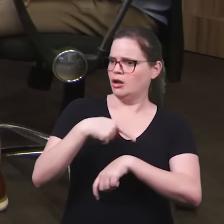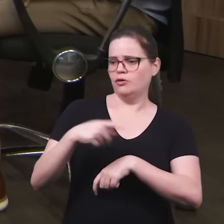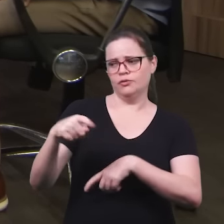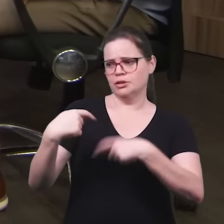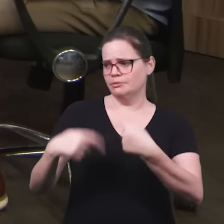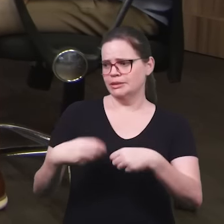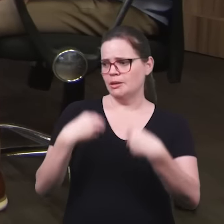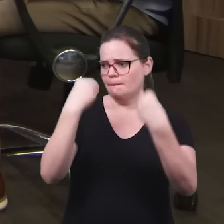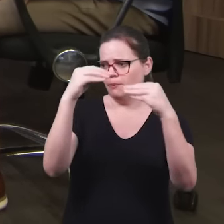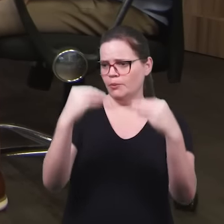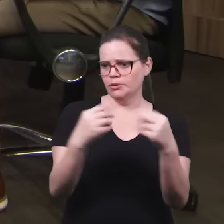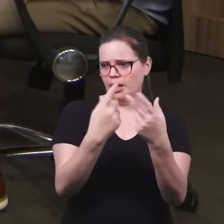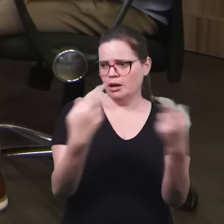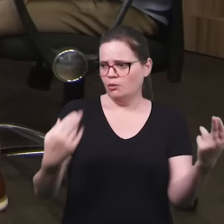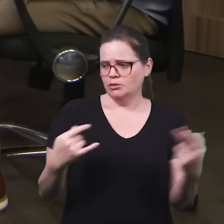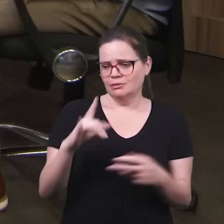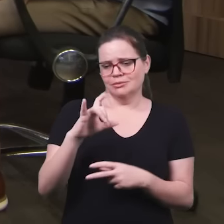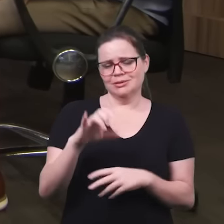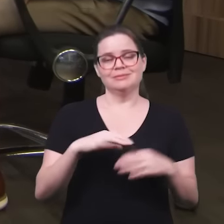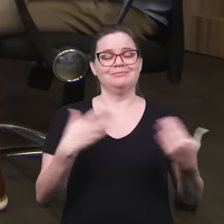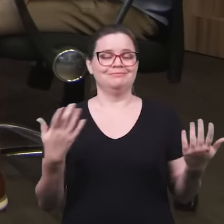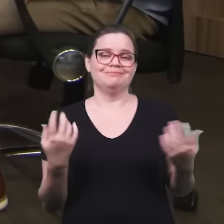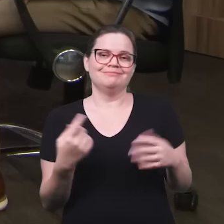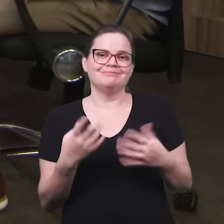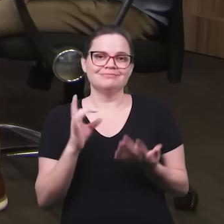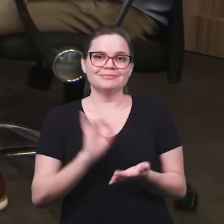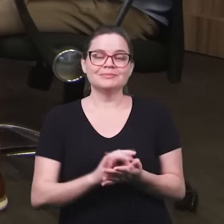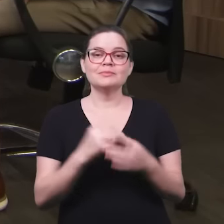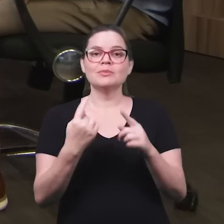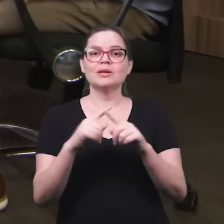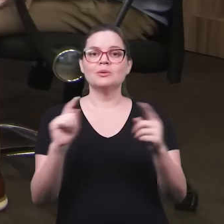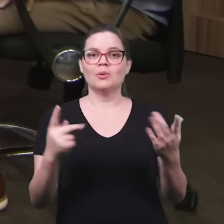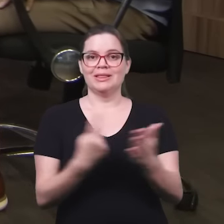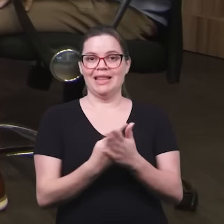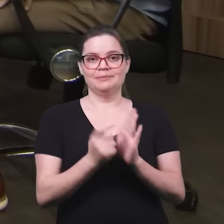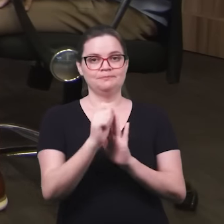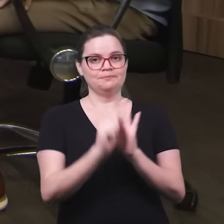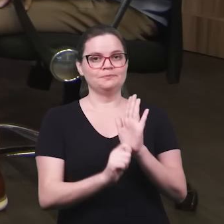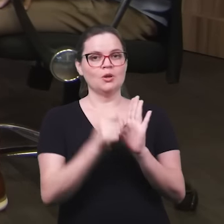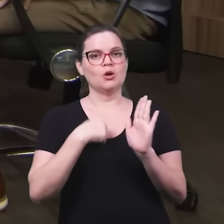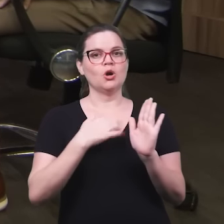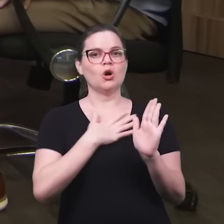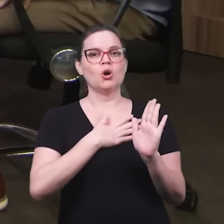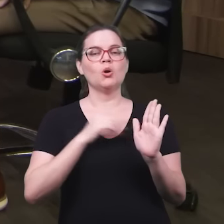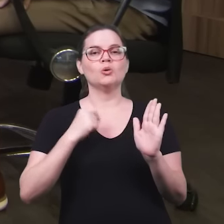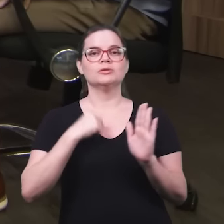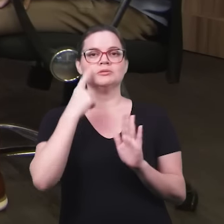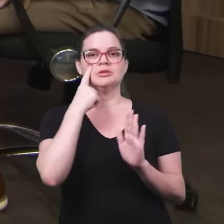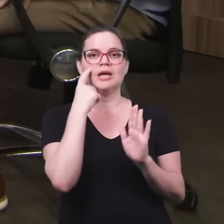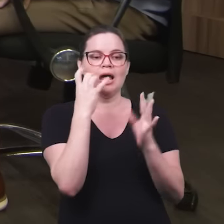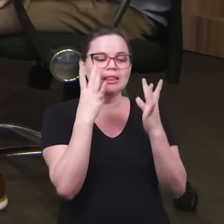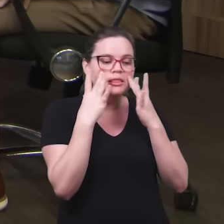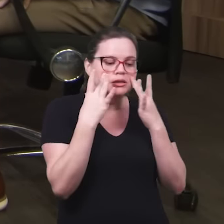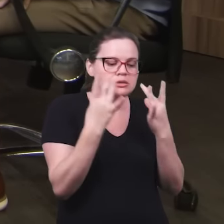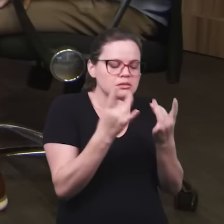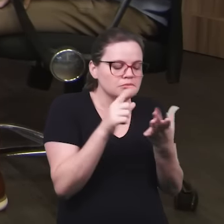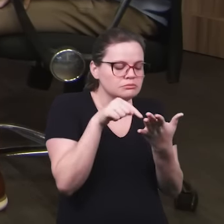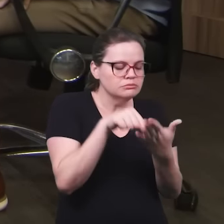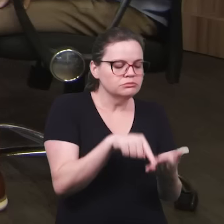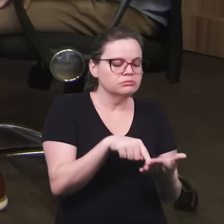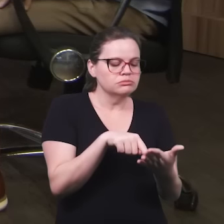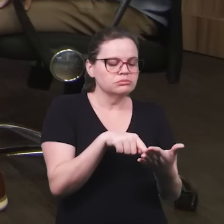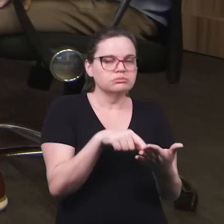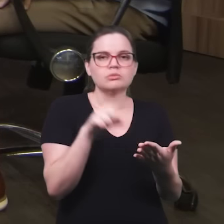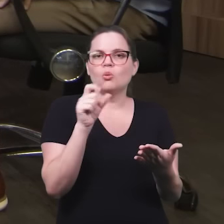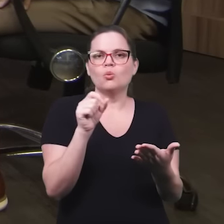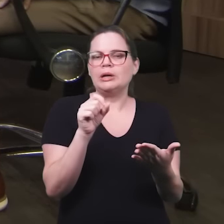Instagram. Mas brincadeiras à parte, o algoritmo ele se interessa muito por uma coisinha que nós chamamos de retenção.